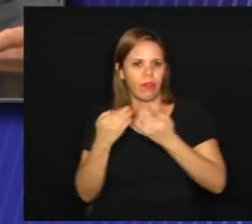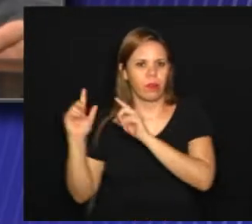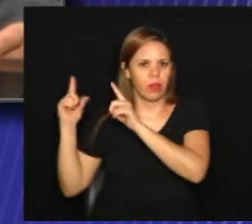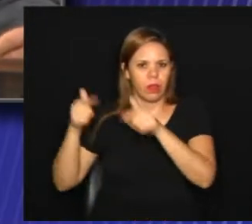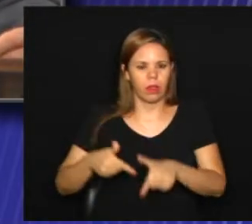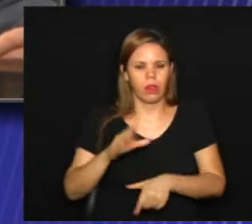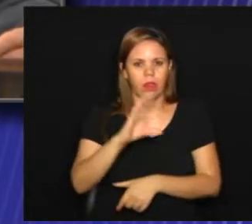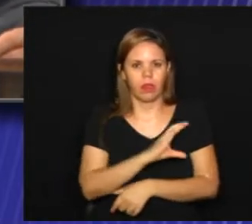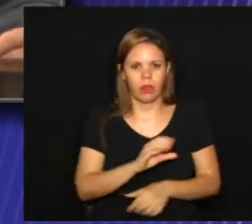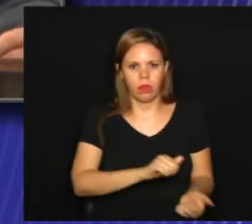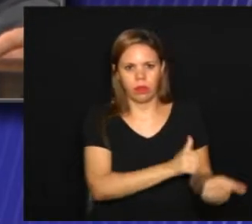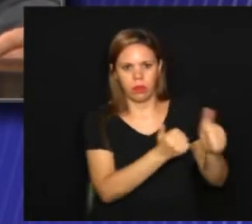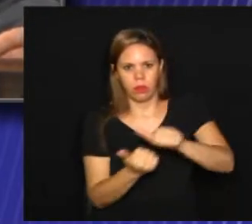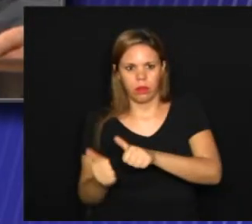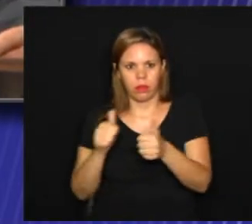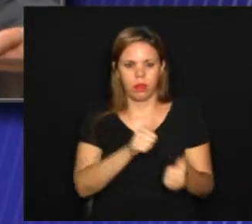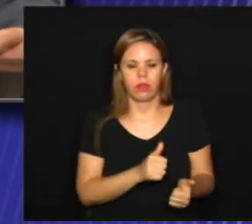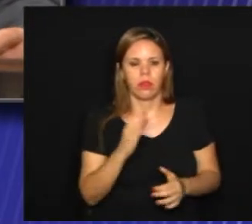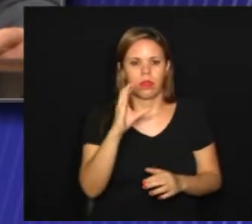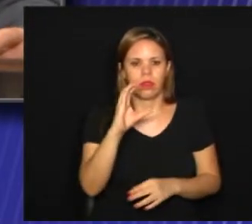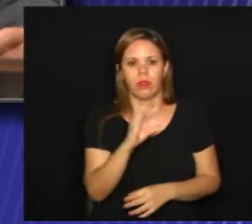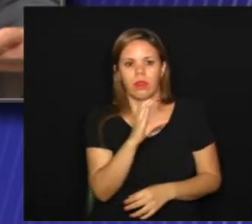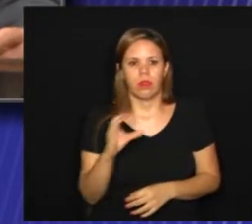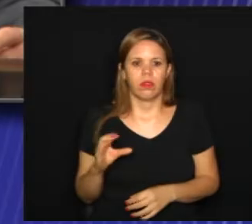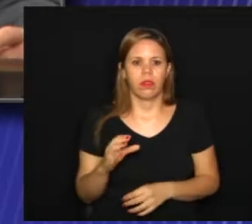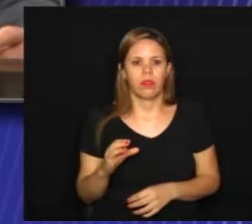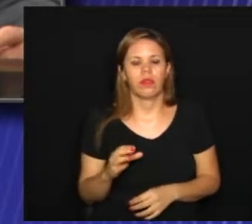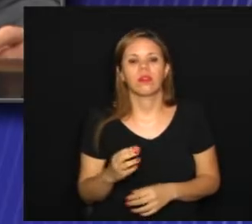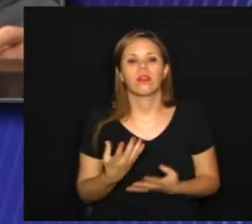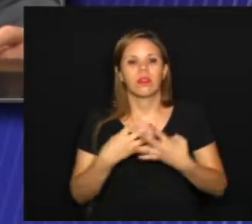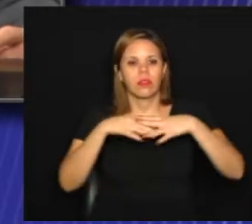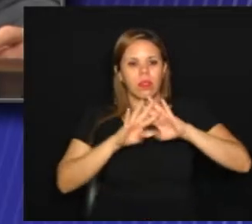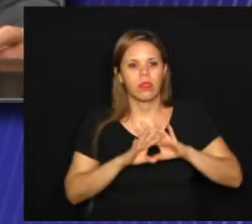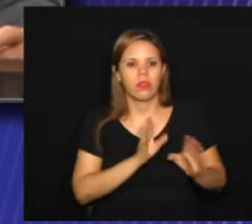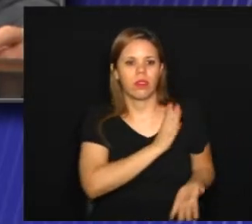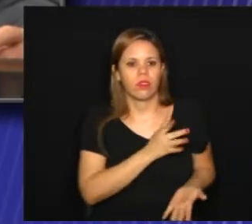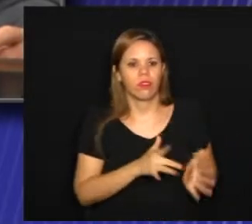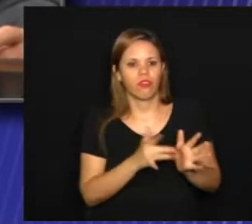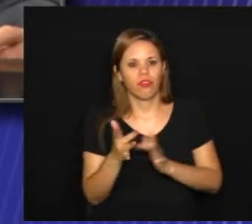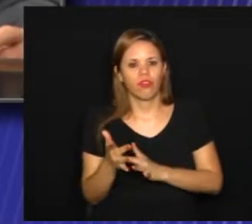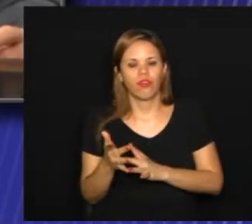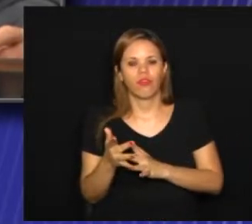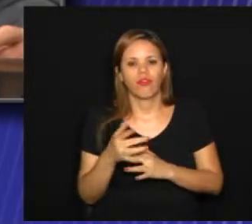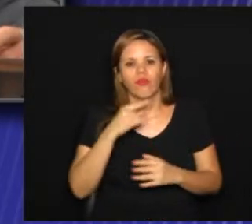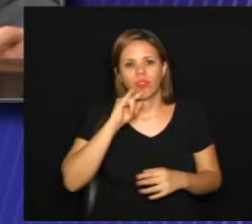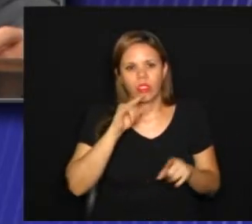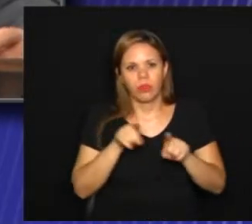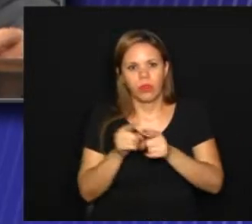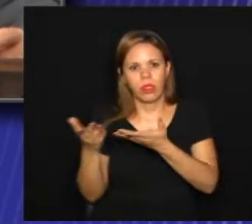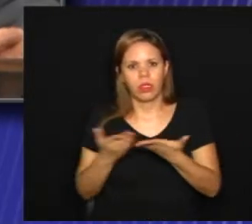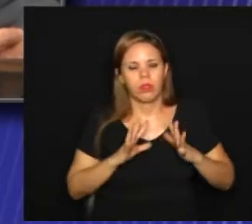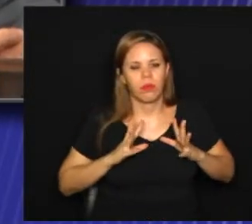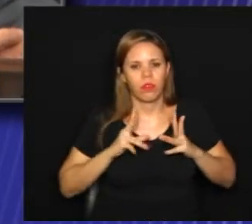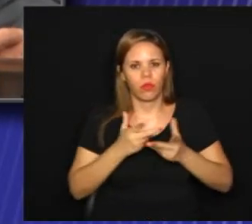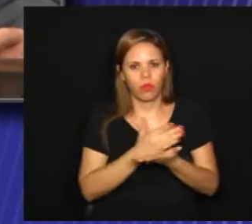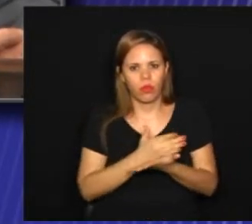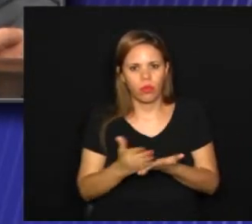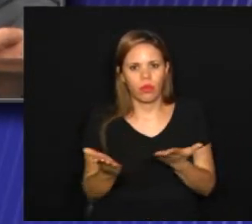foi batizada na paróquia do Sagrado Coração de Jesus, em Piracicaba, onde recebeu todos os sacramentos da iniciação